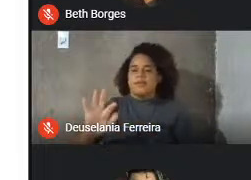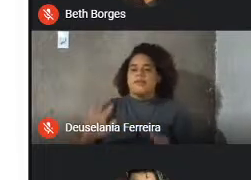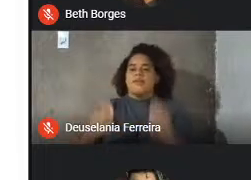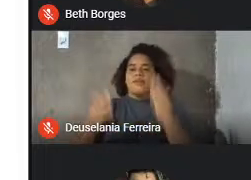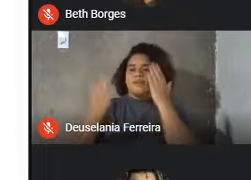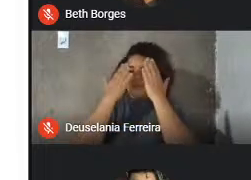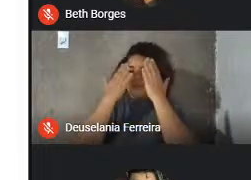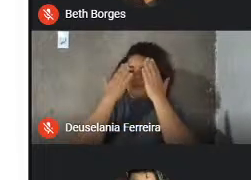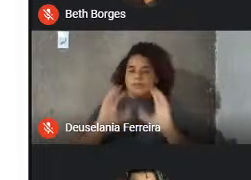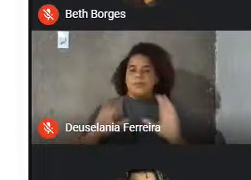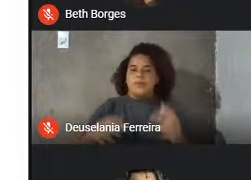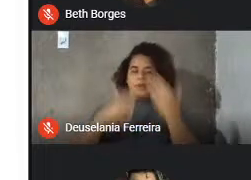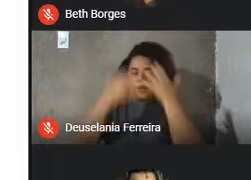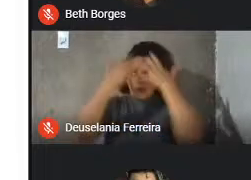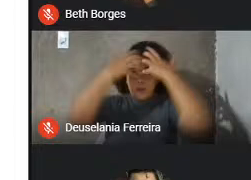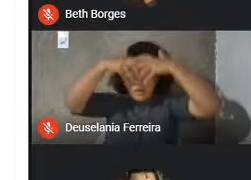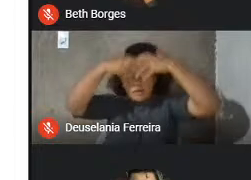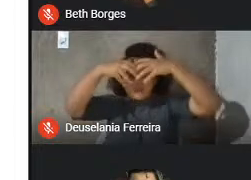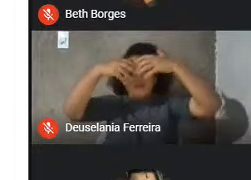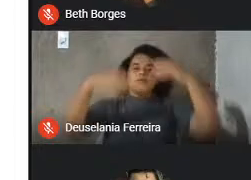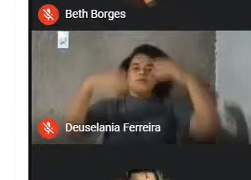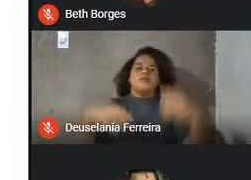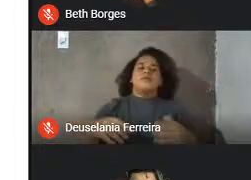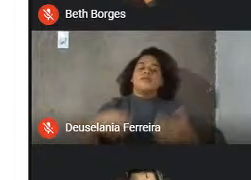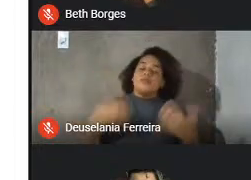tá? E assim,